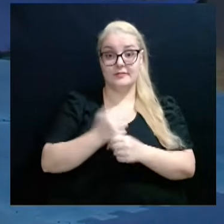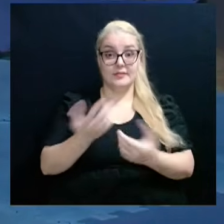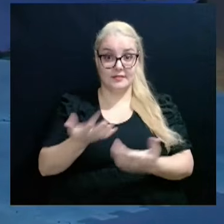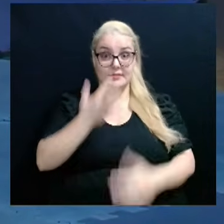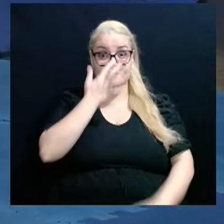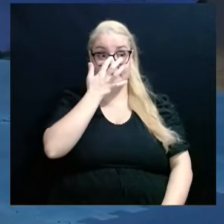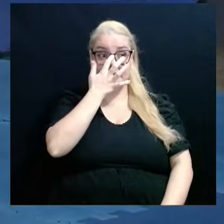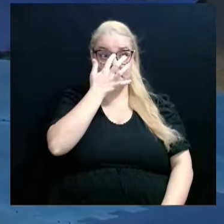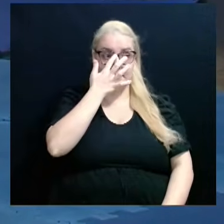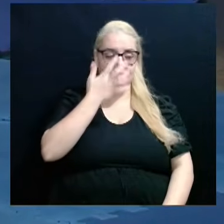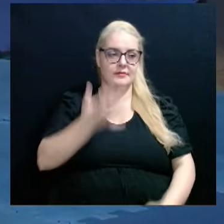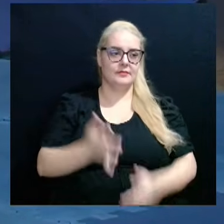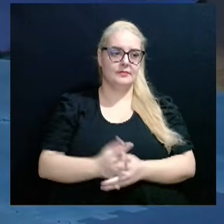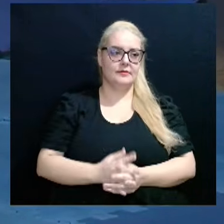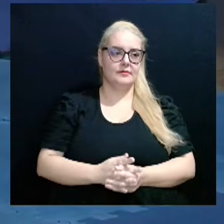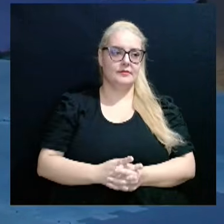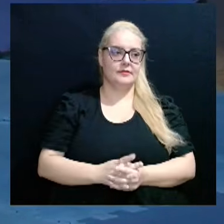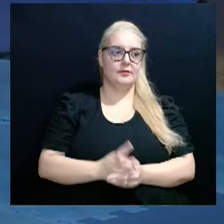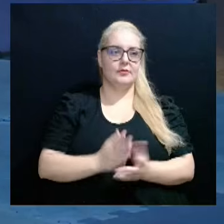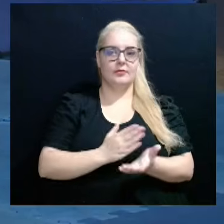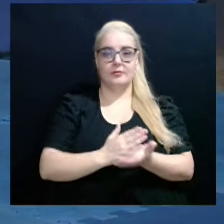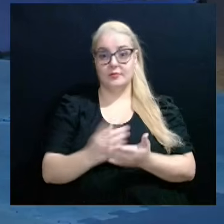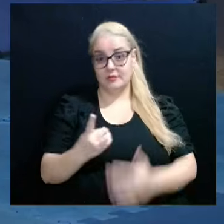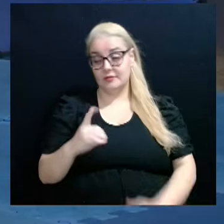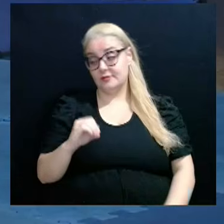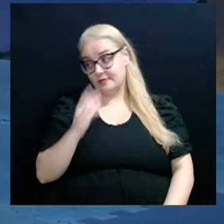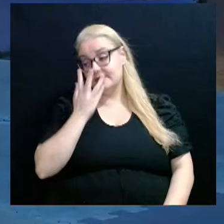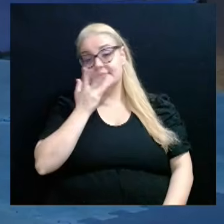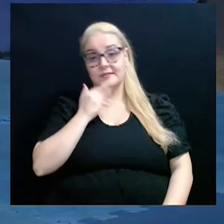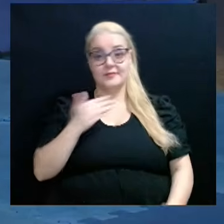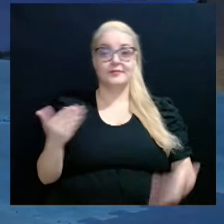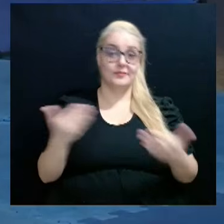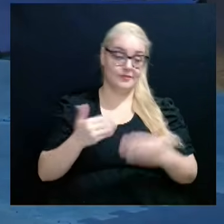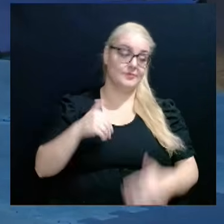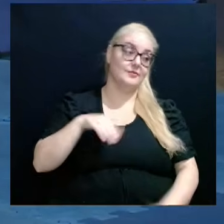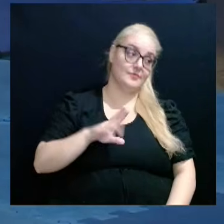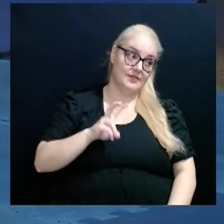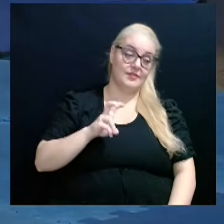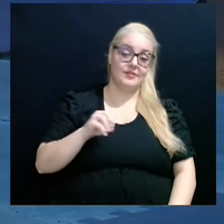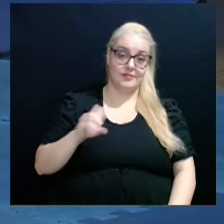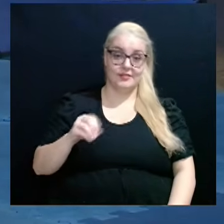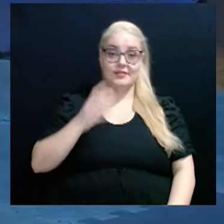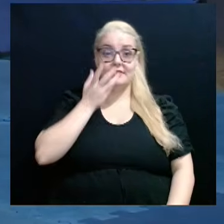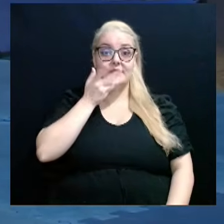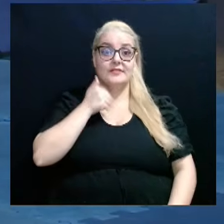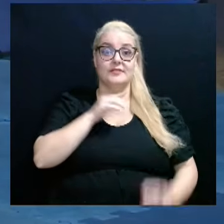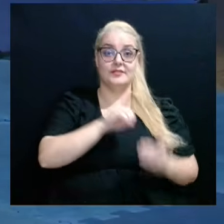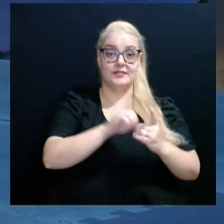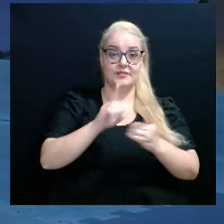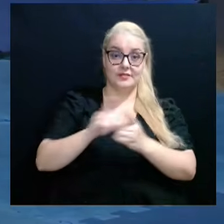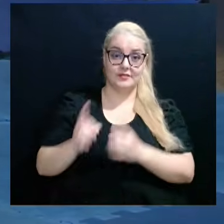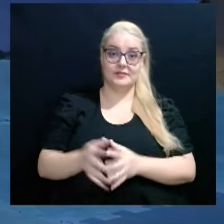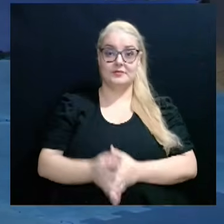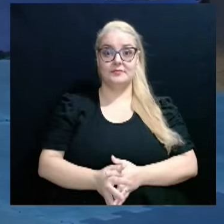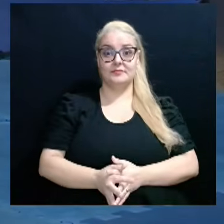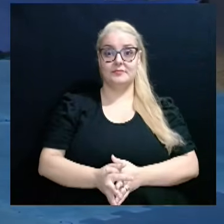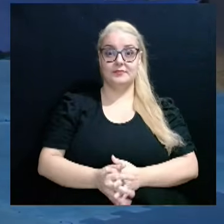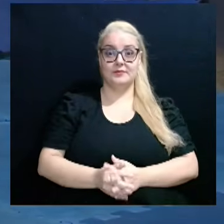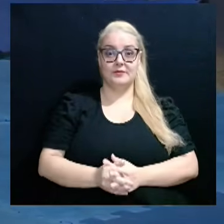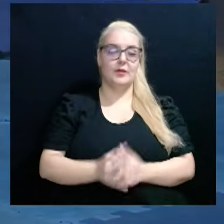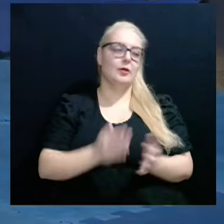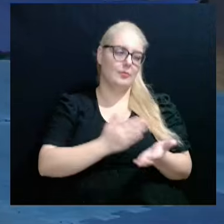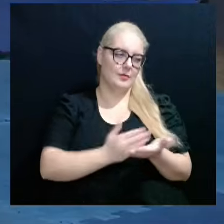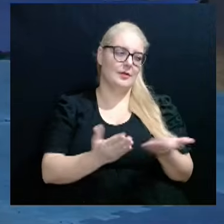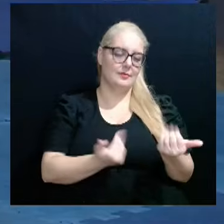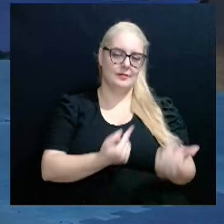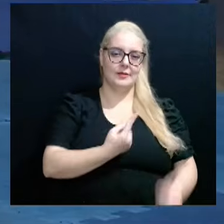Começou com 10 crianças e hoje nós temos mais de 500 crianças atendidas. E comecei muito jovem, né? Em 1994